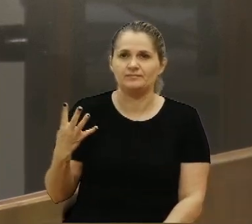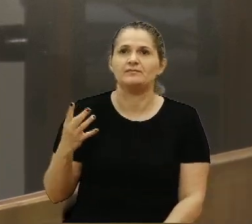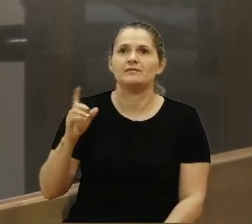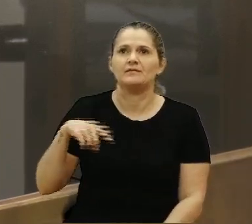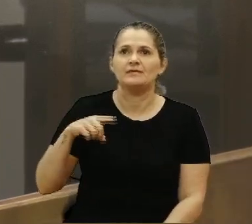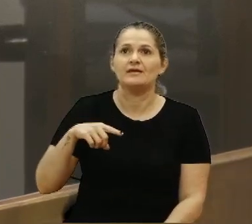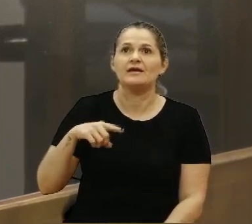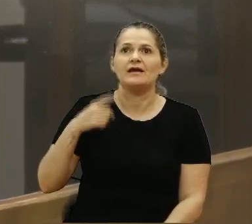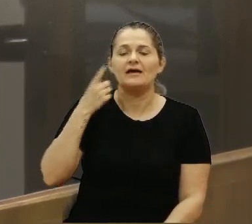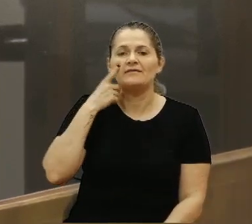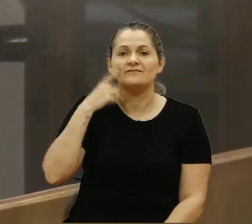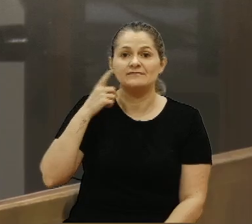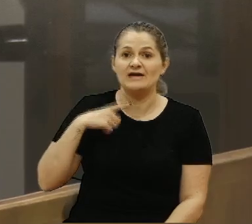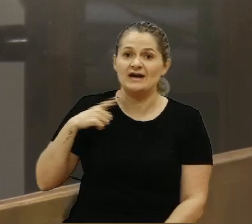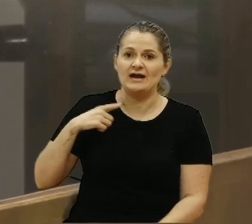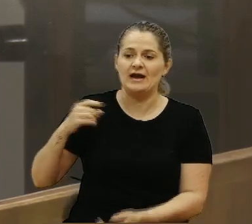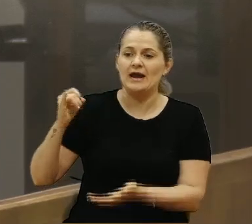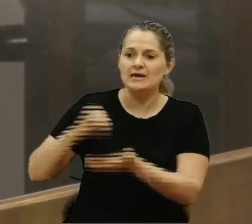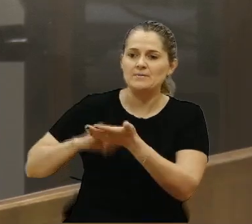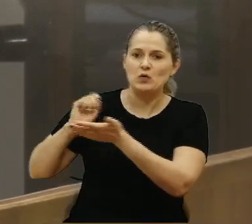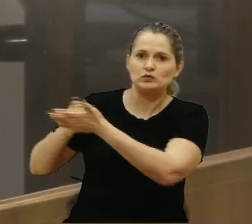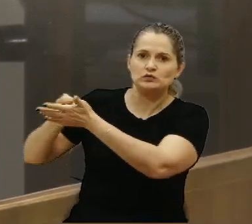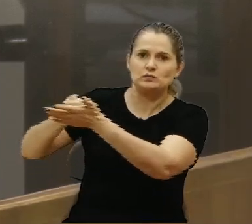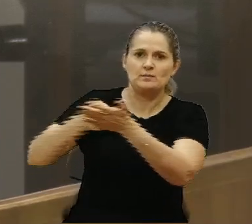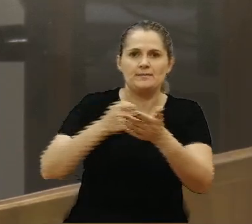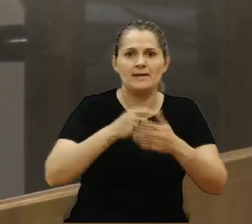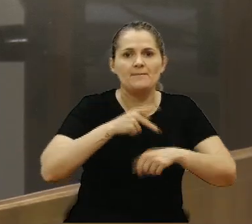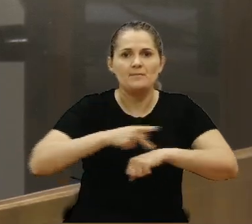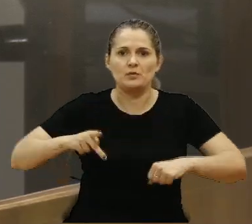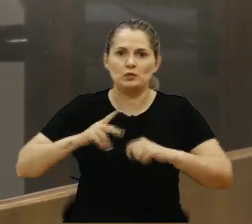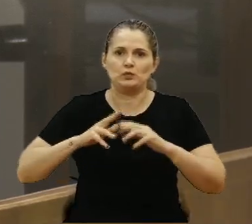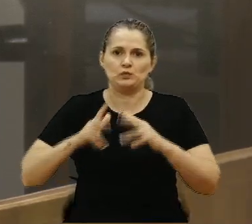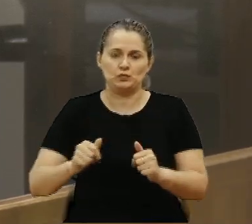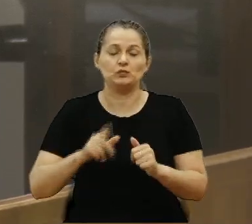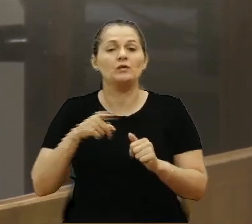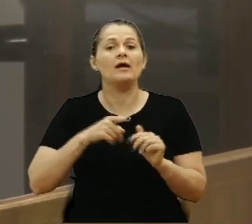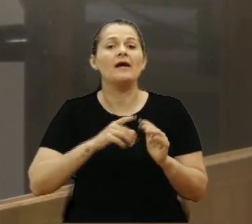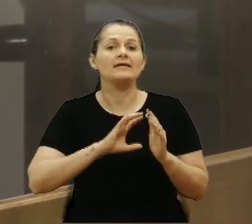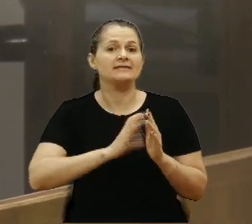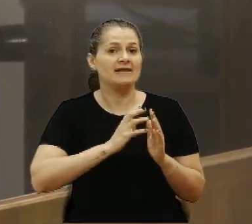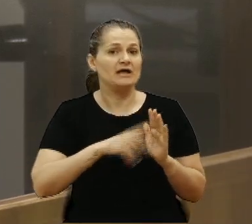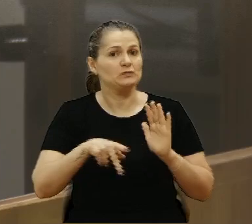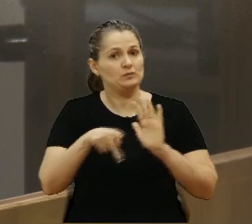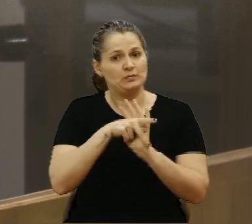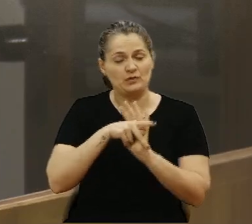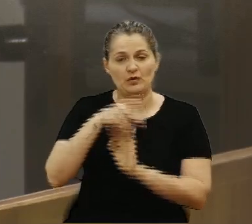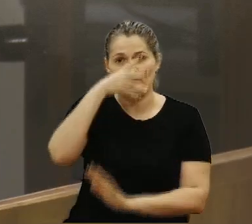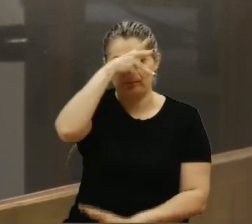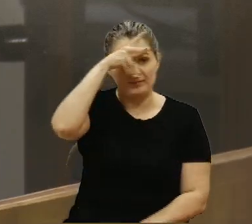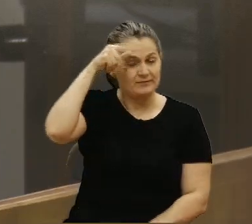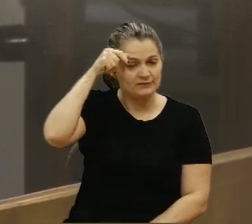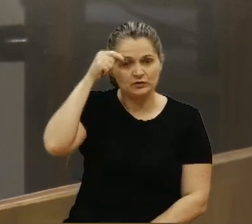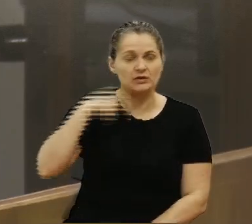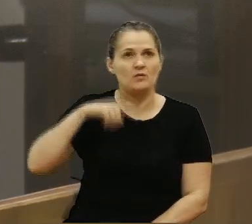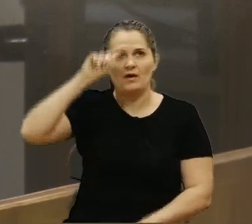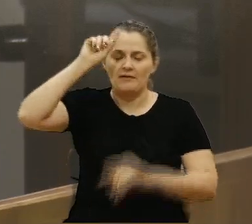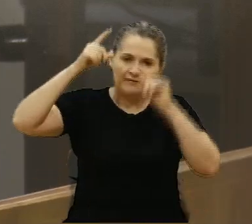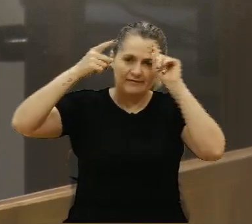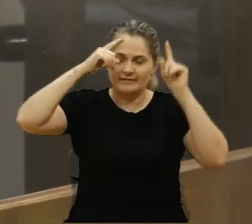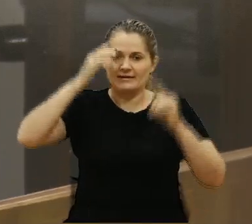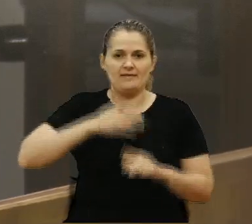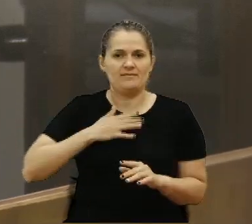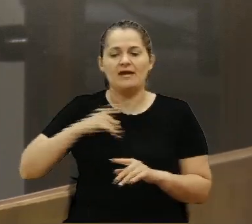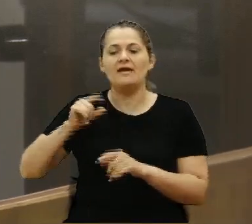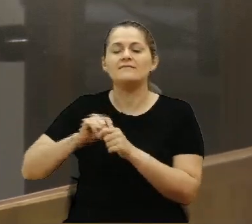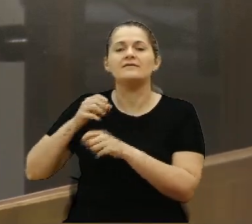receita tributária líquida. Tá? Isso são os dados oficiais do município, não estou inventando, e quem faz os cálculos para nós